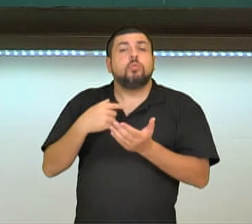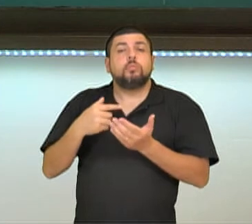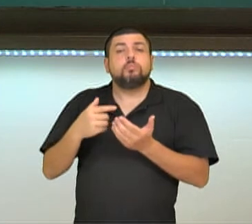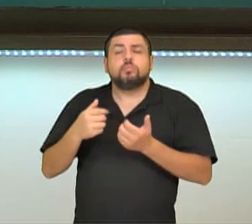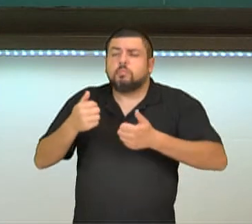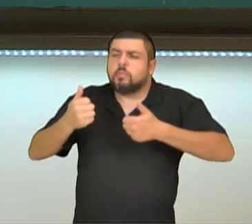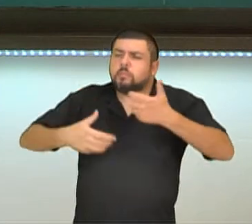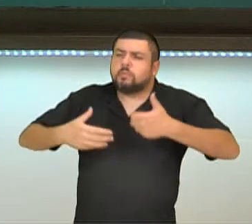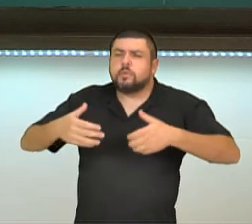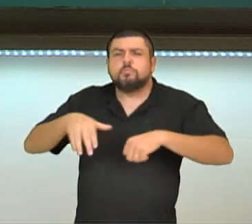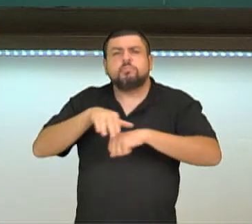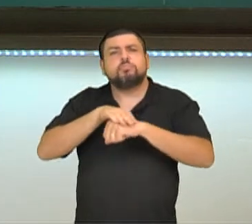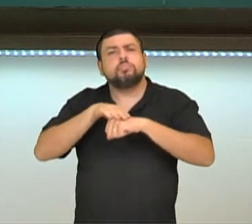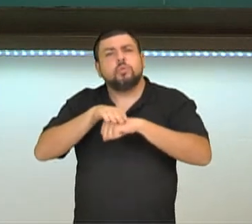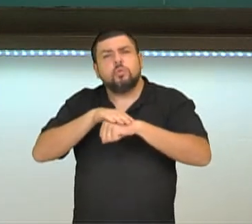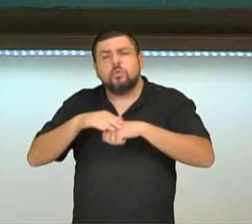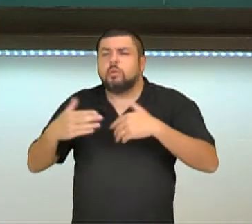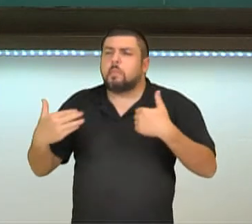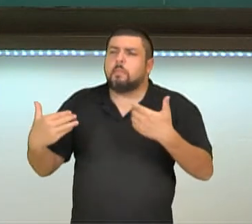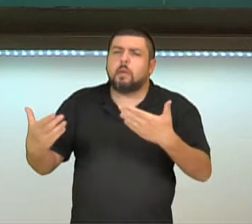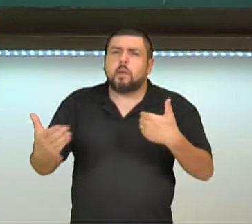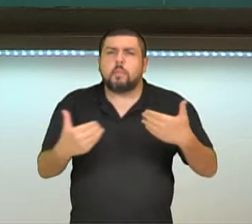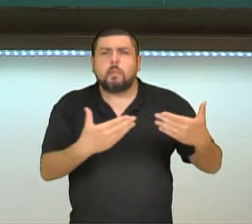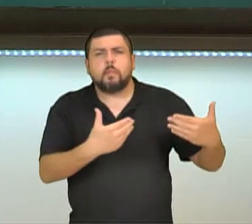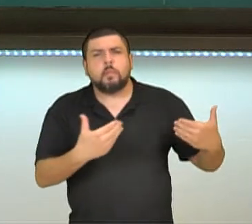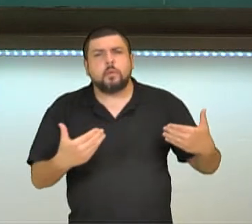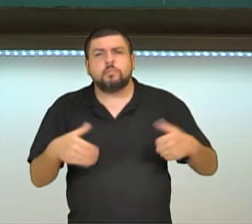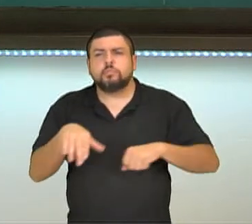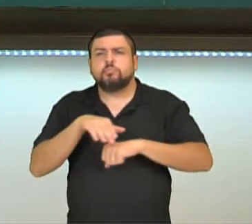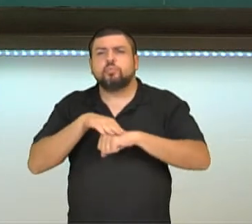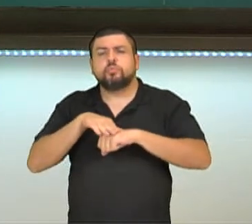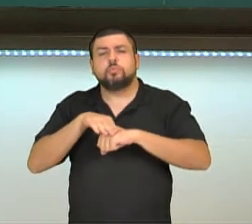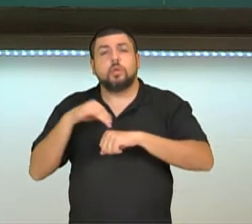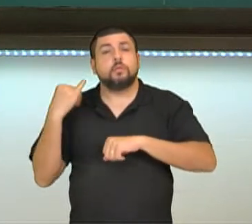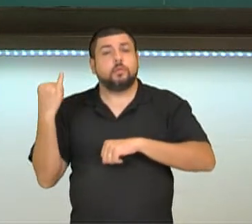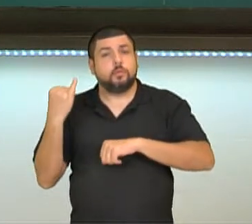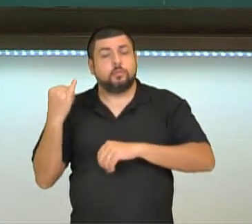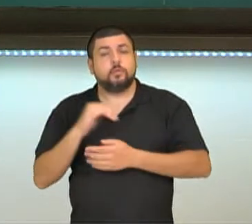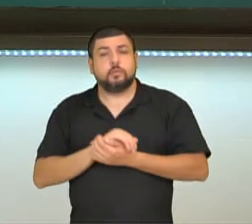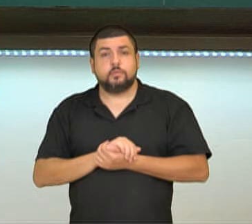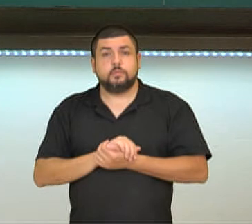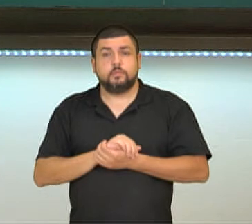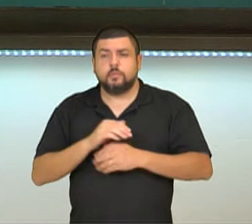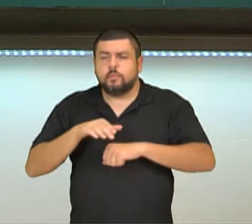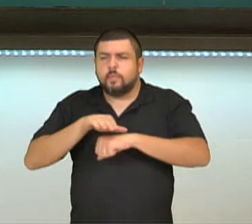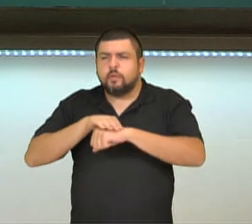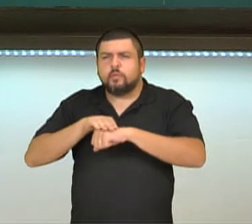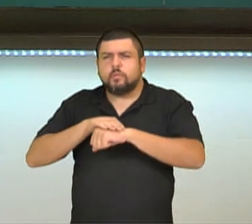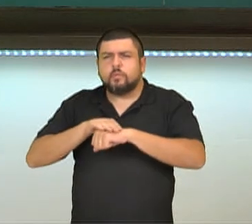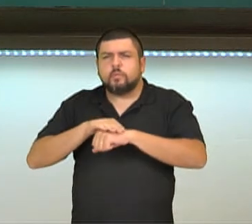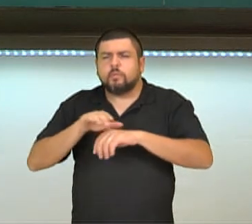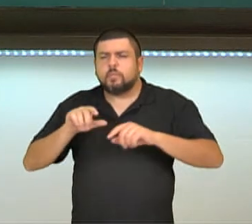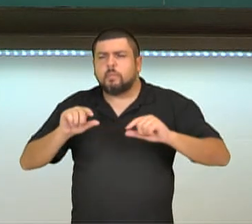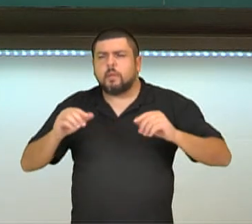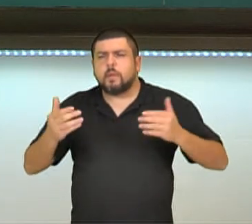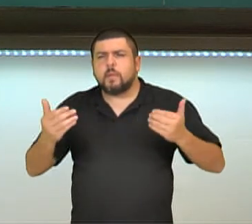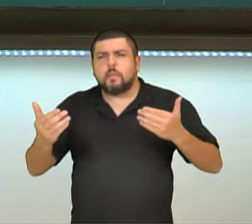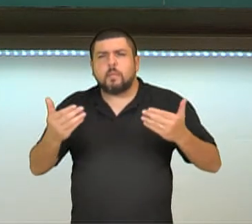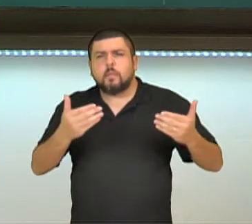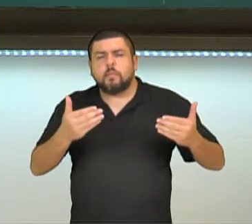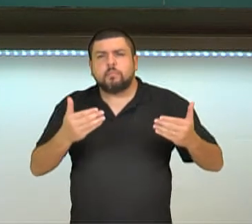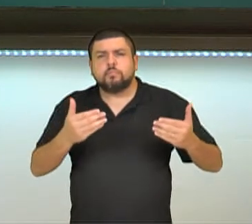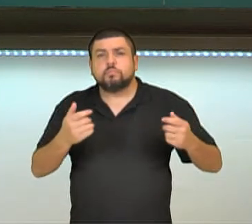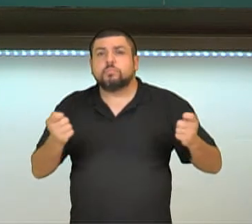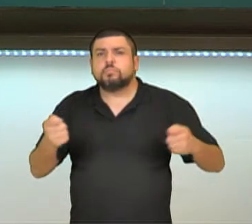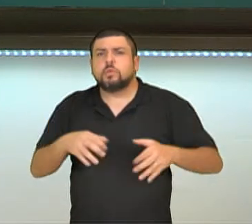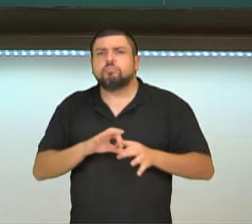seu dia, perguntar, ouvir as pessoas da família, porque às vezes, só de conversar um pouquinho, o laço já fica mais